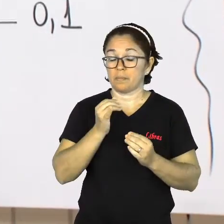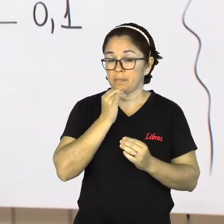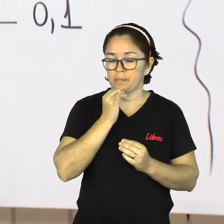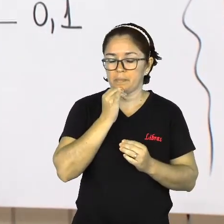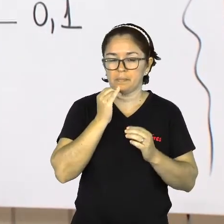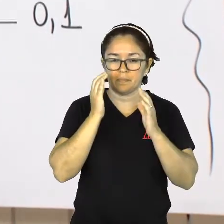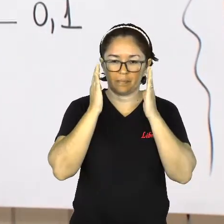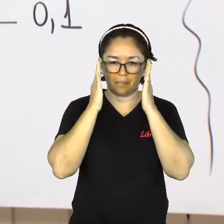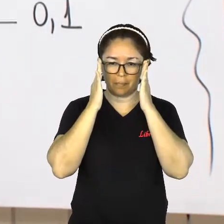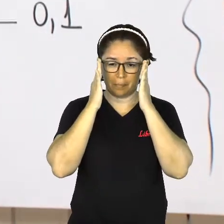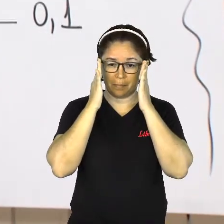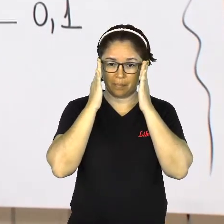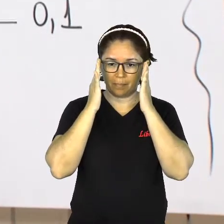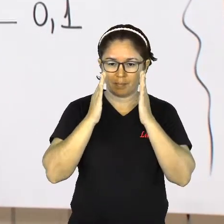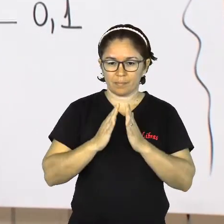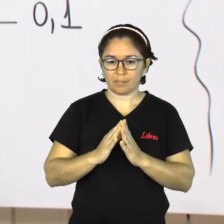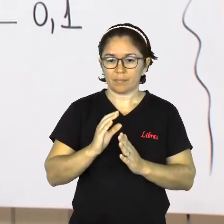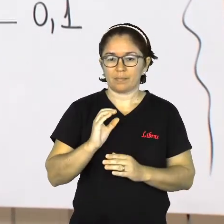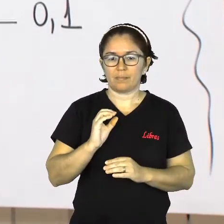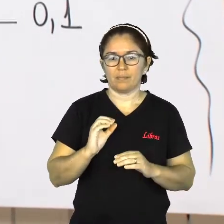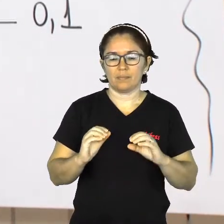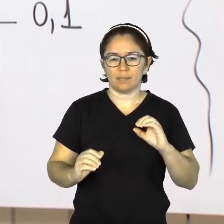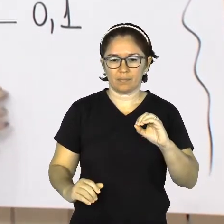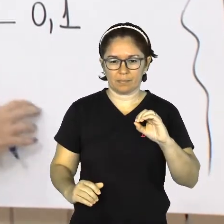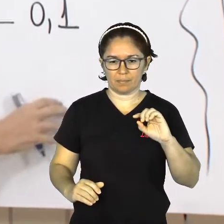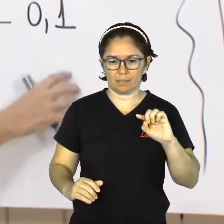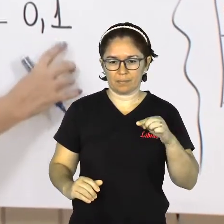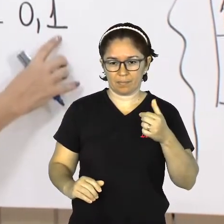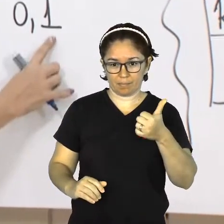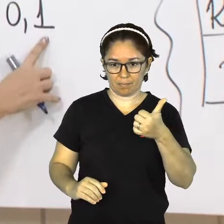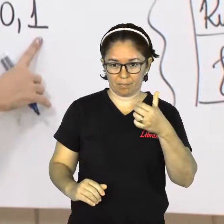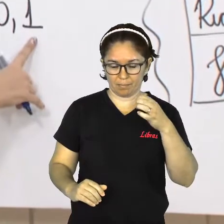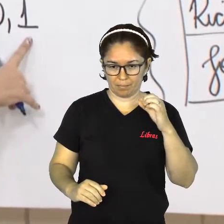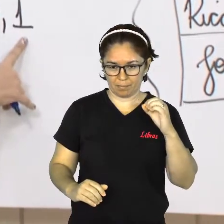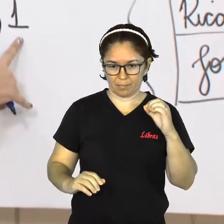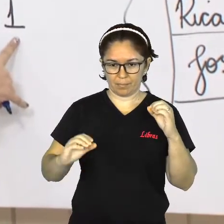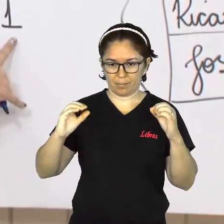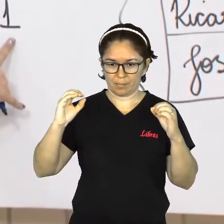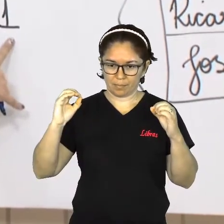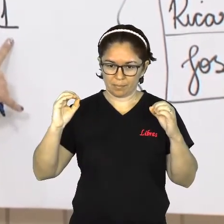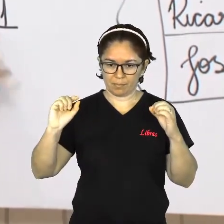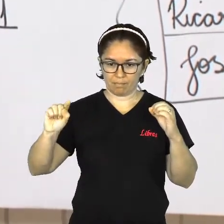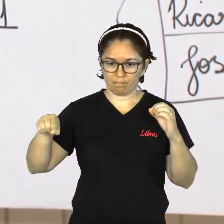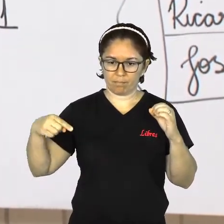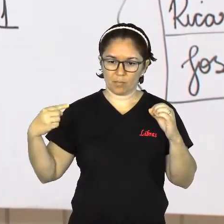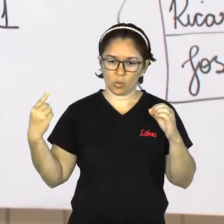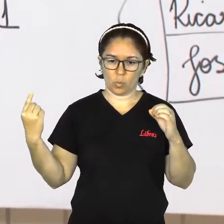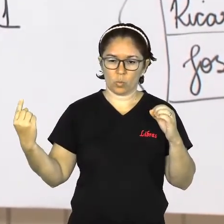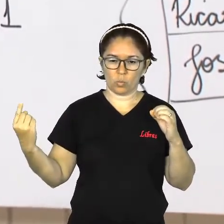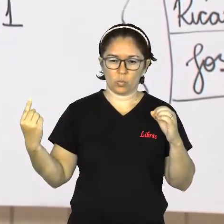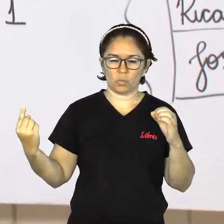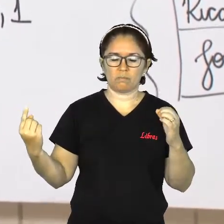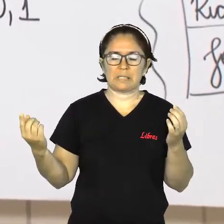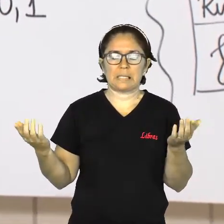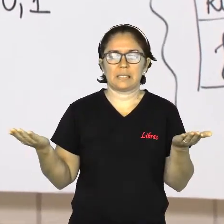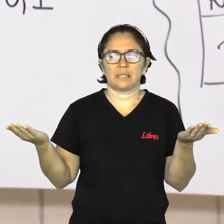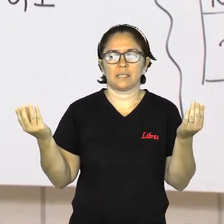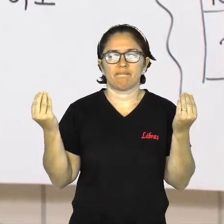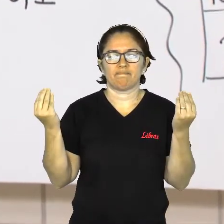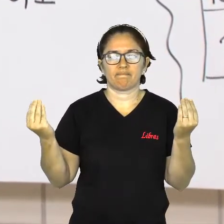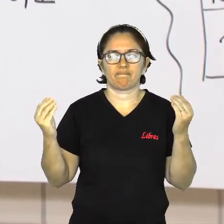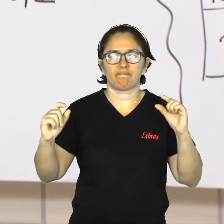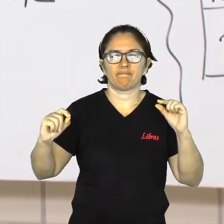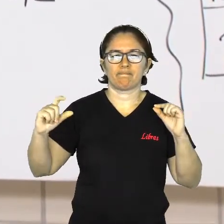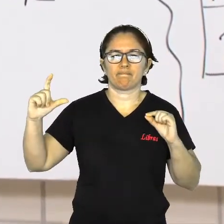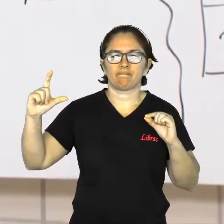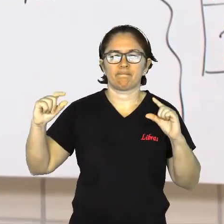tá? 10 centésimos, e aí leem aqui 1 décimo. E agora, hein? Como que eu vou